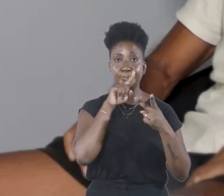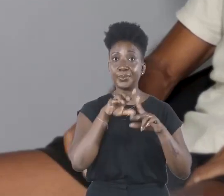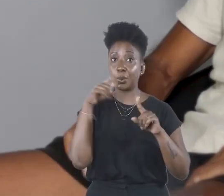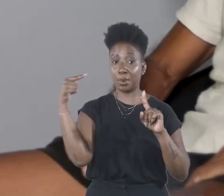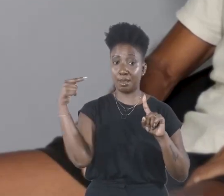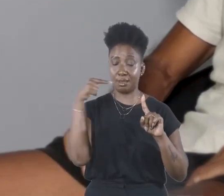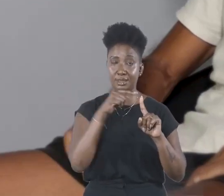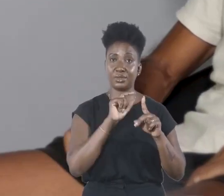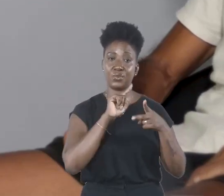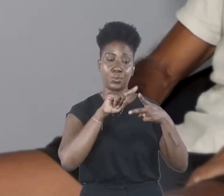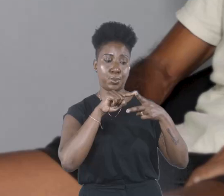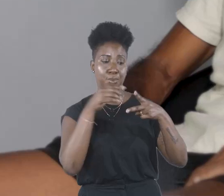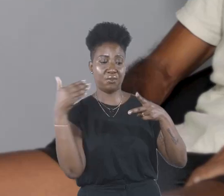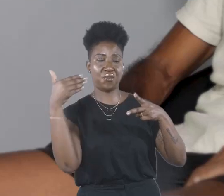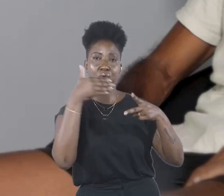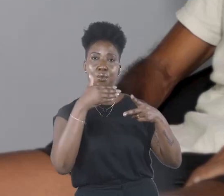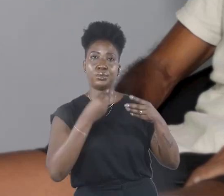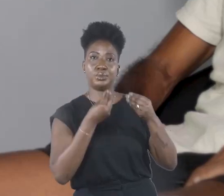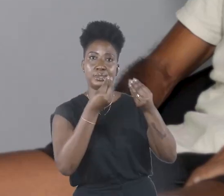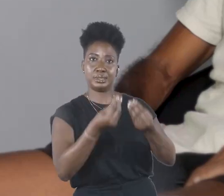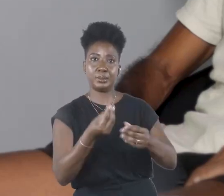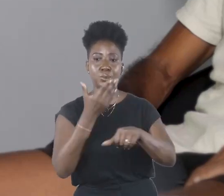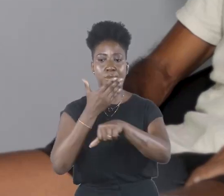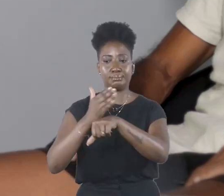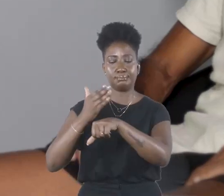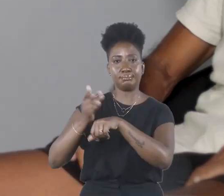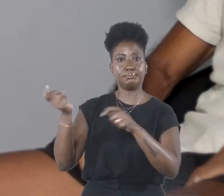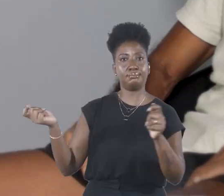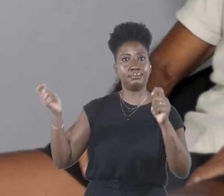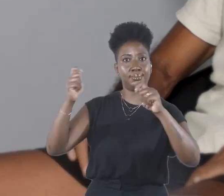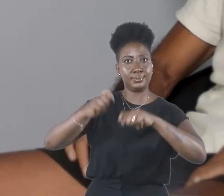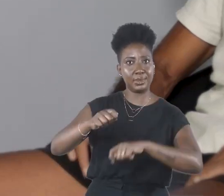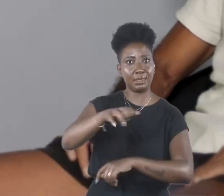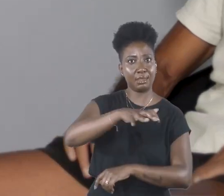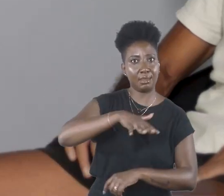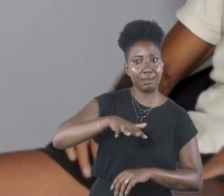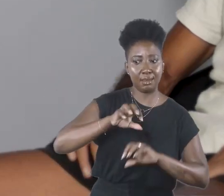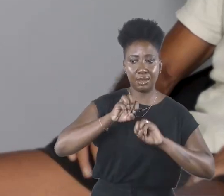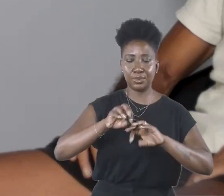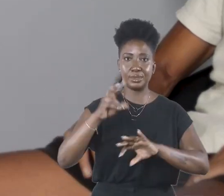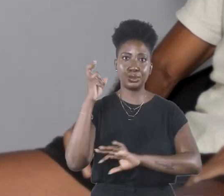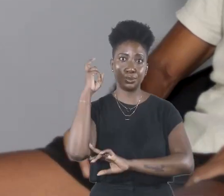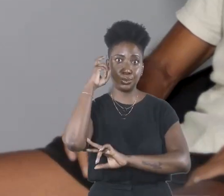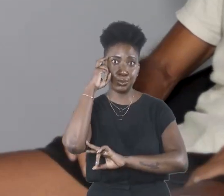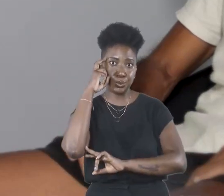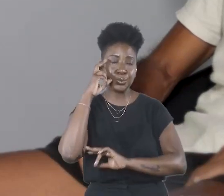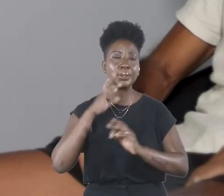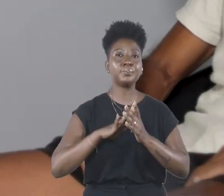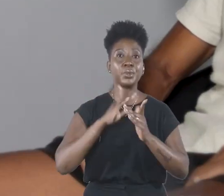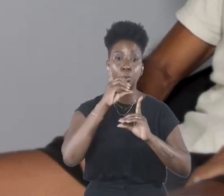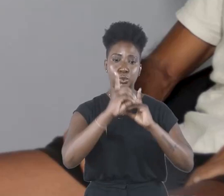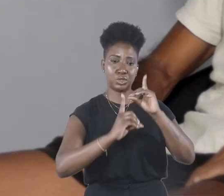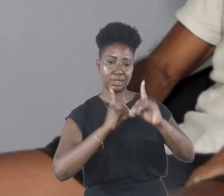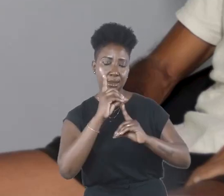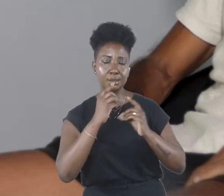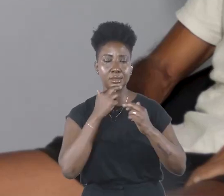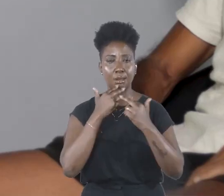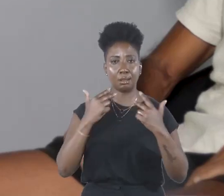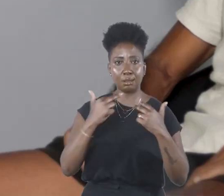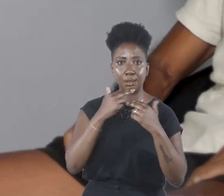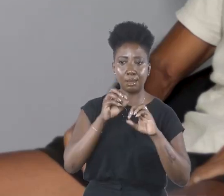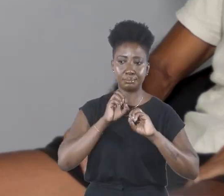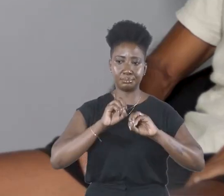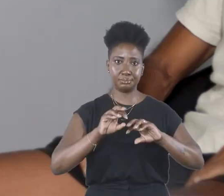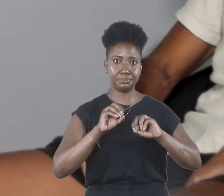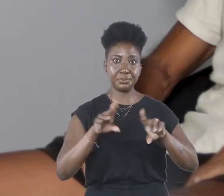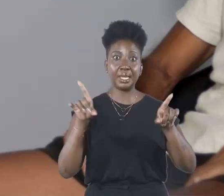imigrantes. Então, para essas pessoas, a gente oferece capacitação na área de educação e cultura. Então, a gente trabalha com didática de ensino de